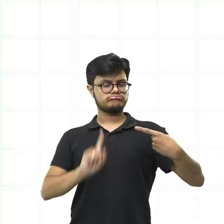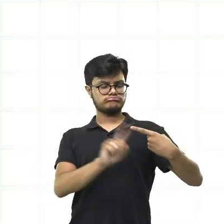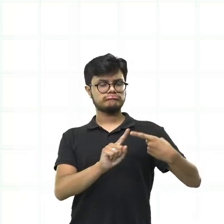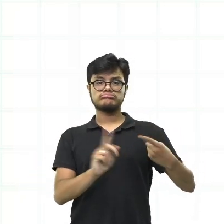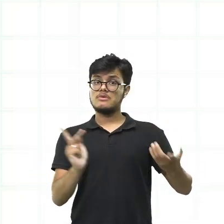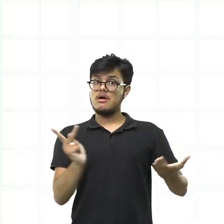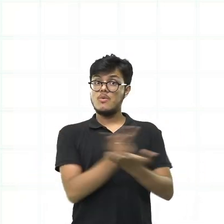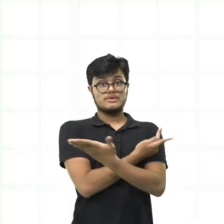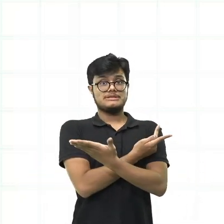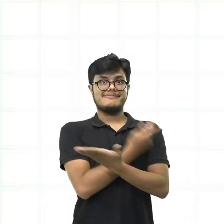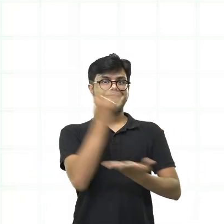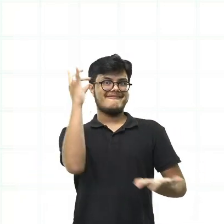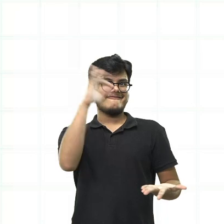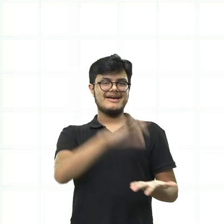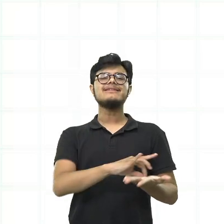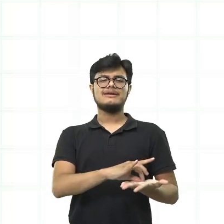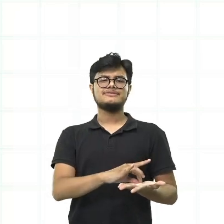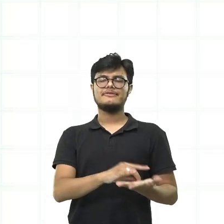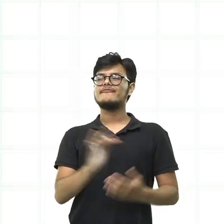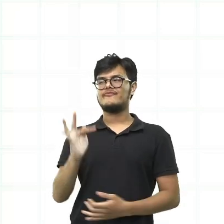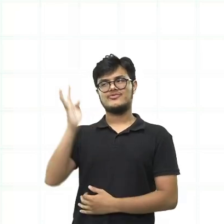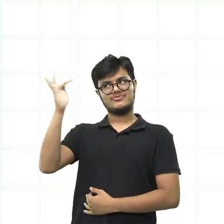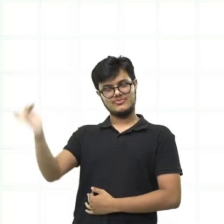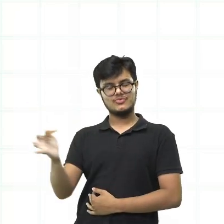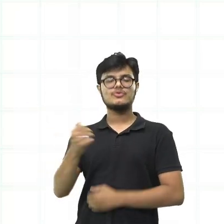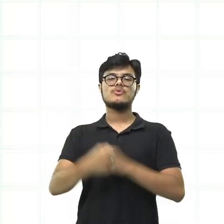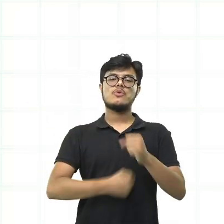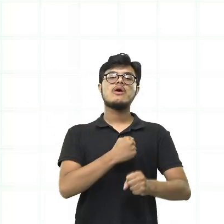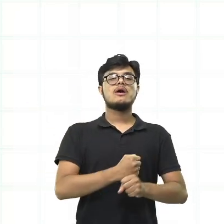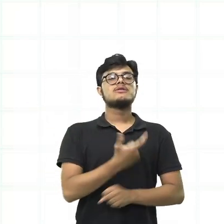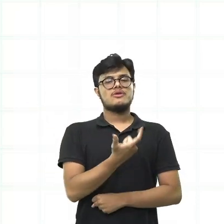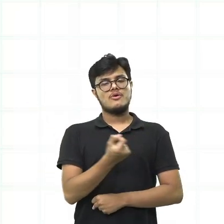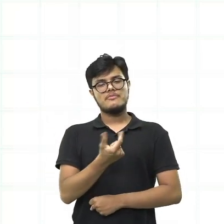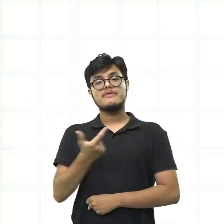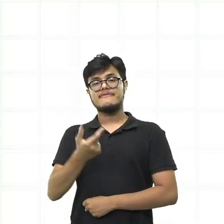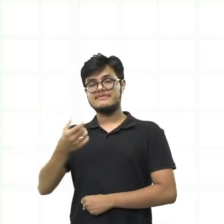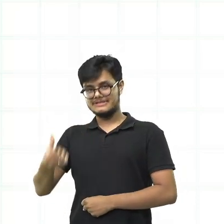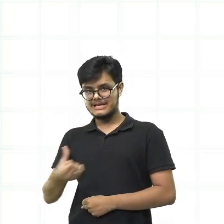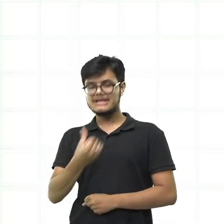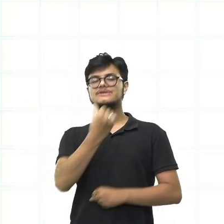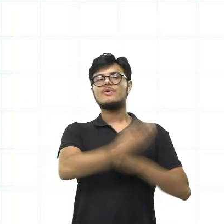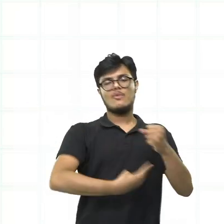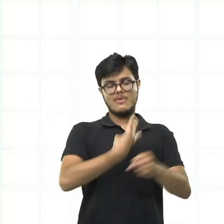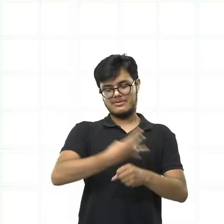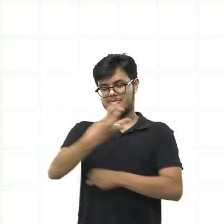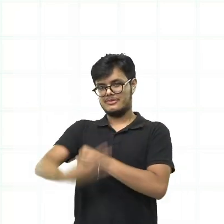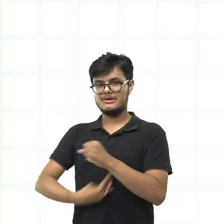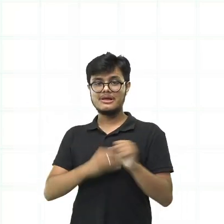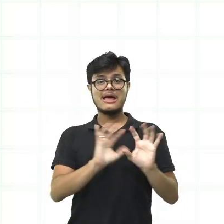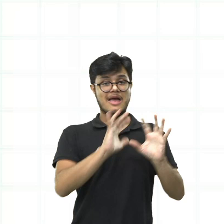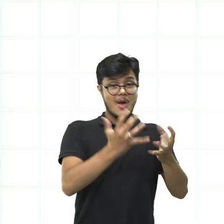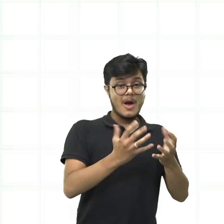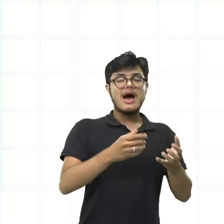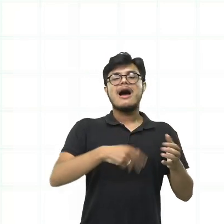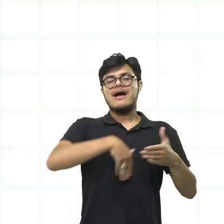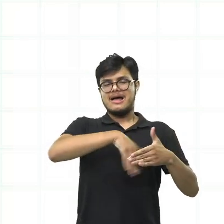do fato é o quê? Que a Copa do Mundo acontece a cada 4 anos. Isso aqui, né, cientificamente